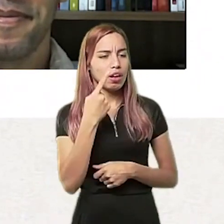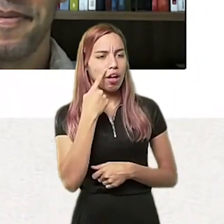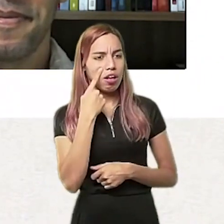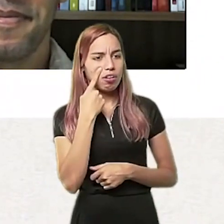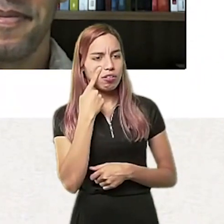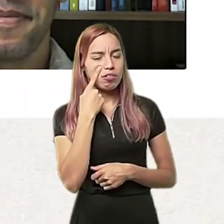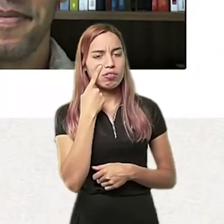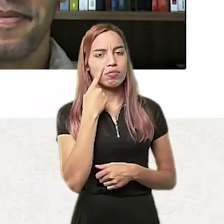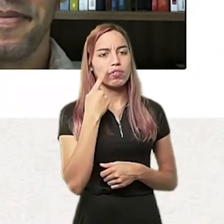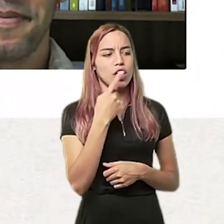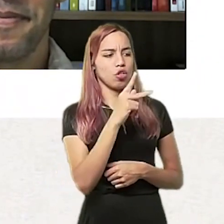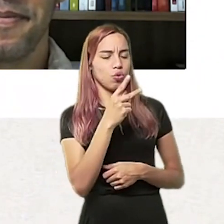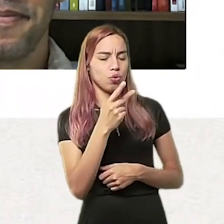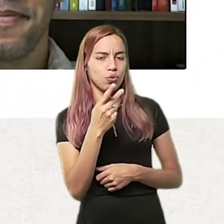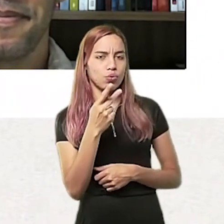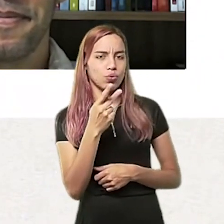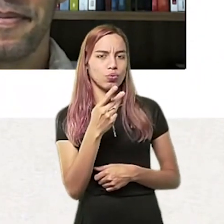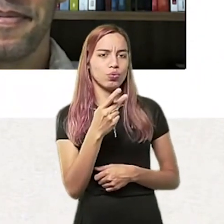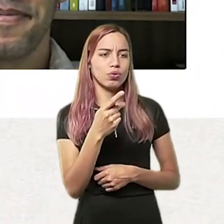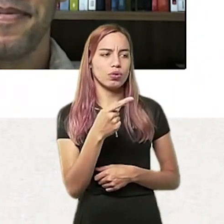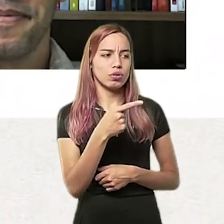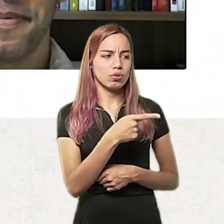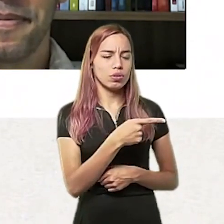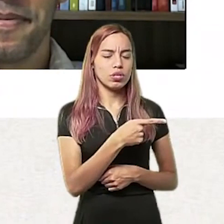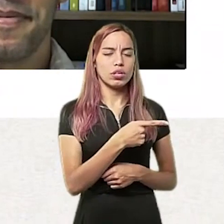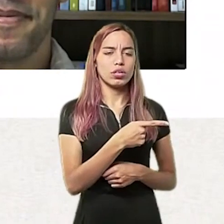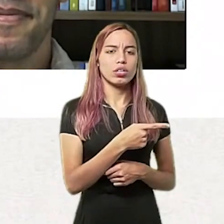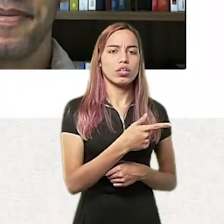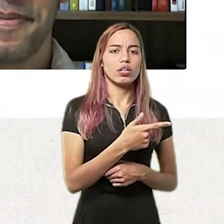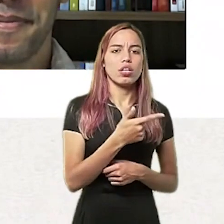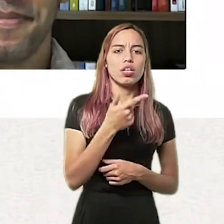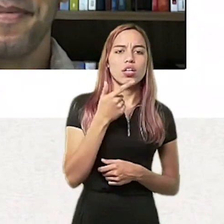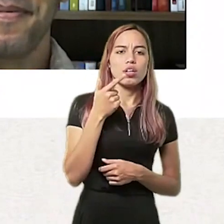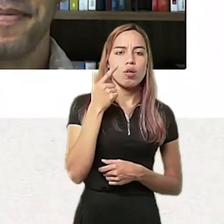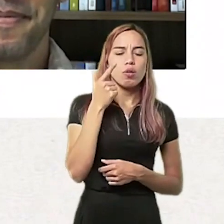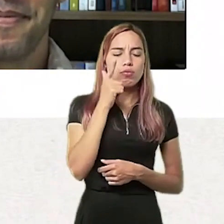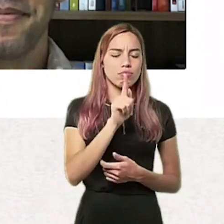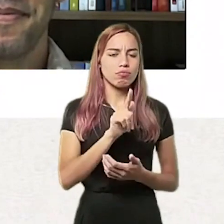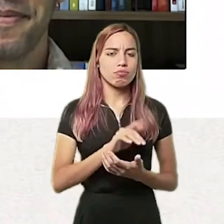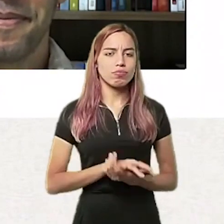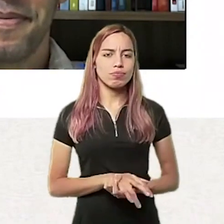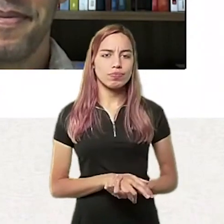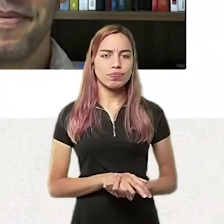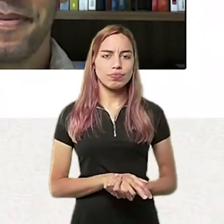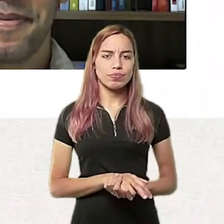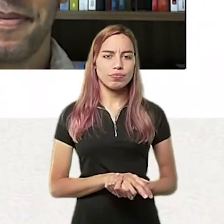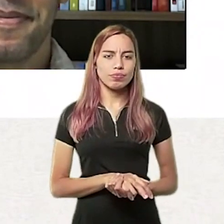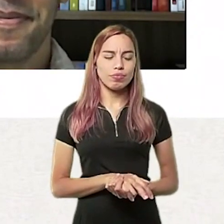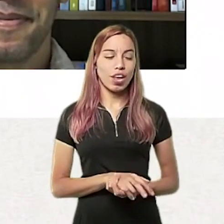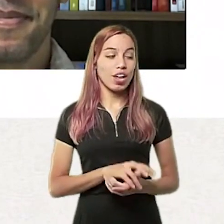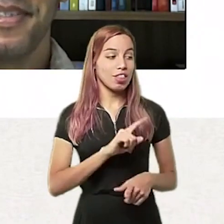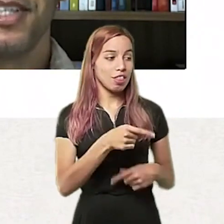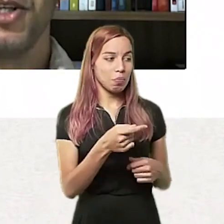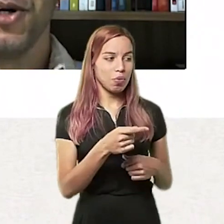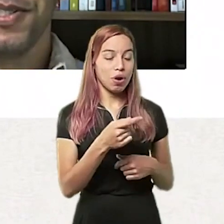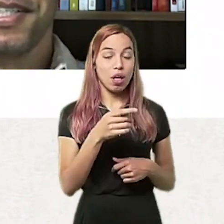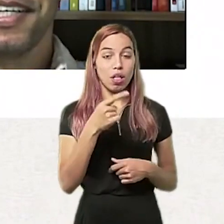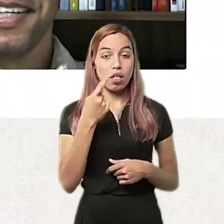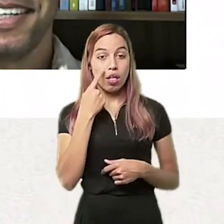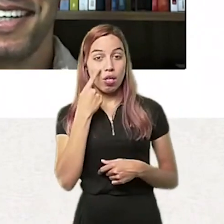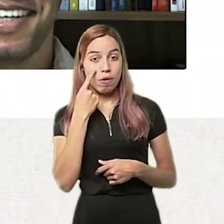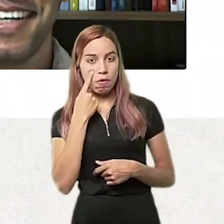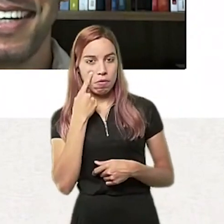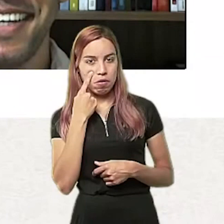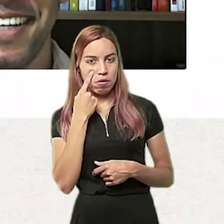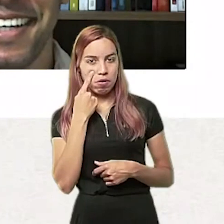de fato esse grande artista foi Rosângela, sua psicóloga. Depois você dá uma olhadinha aqui nos comentários